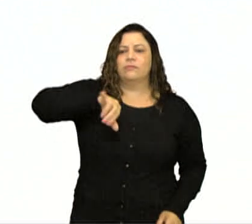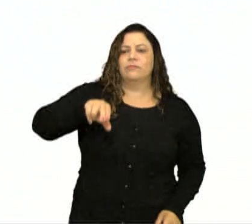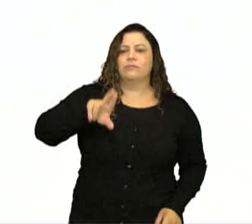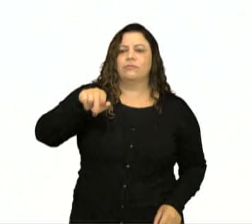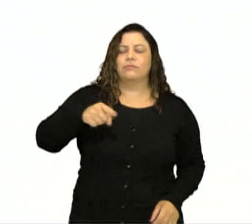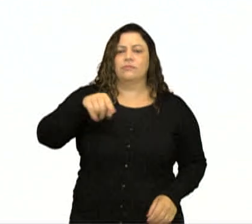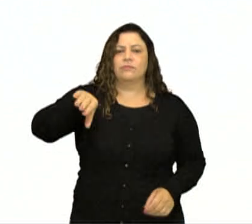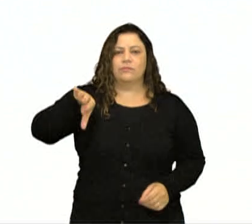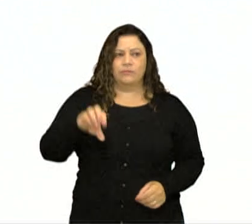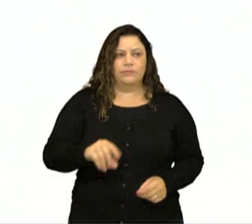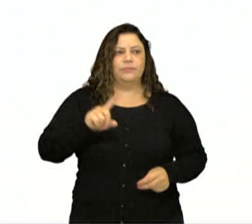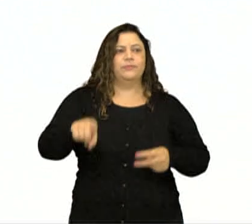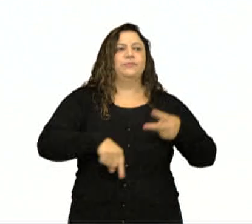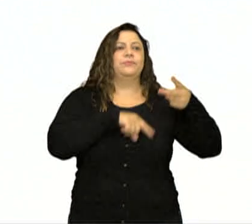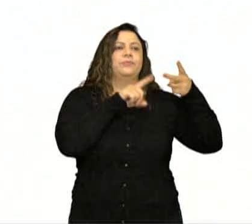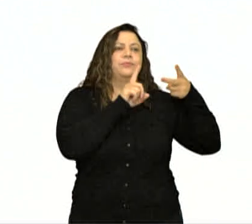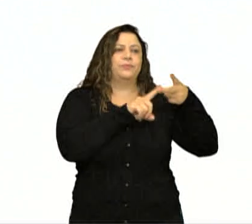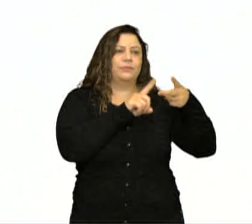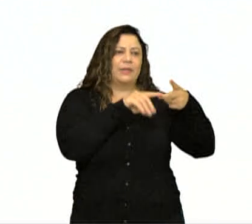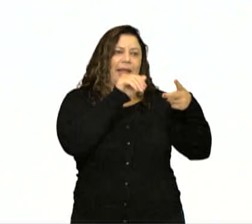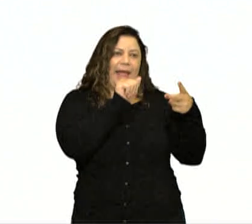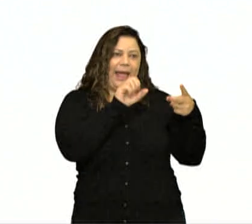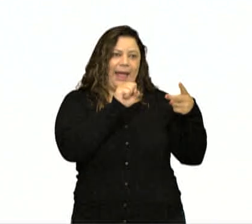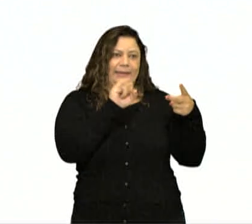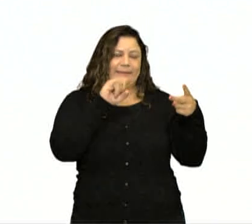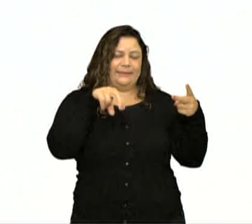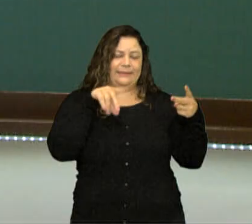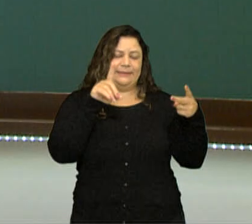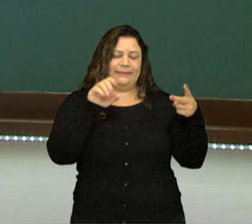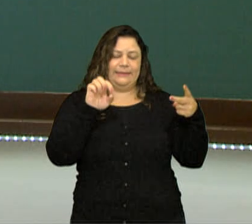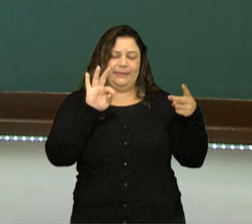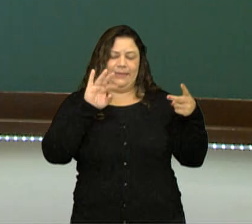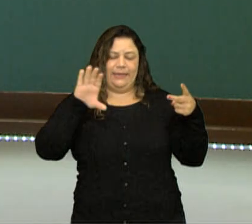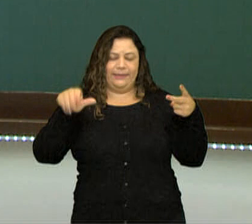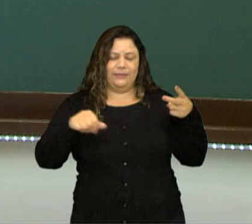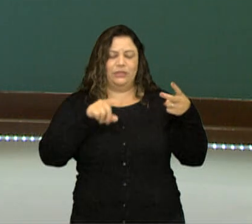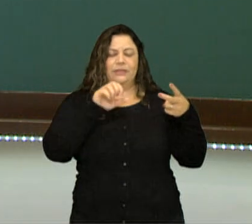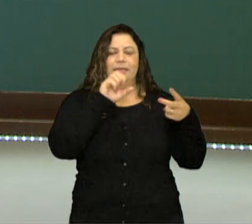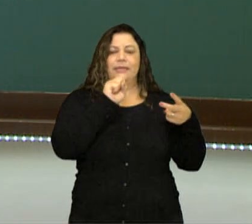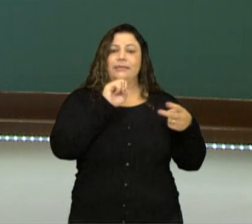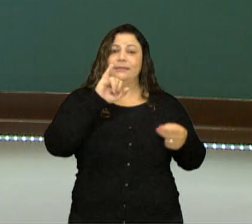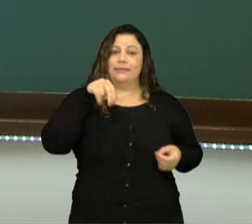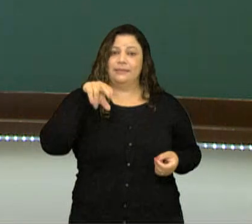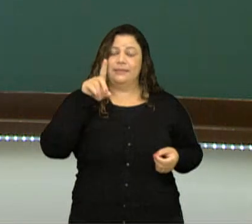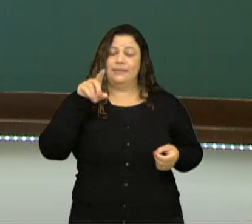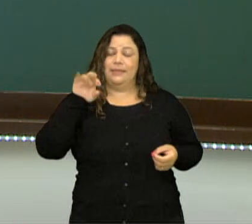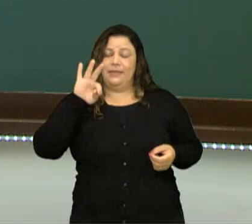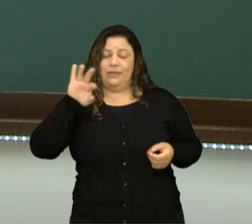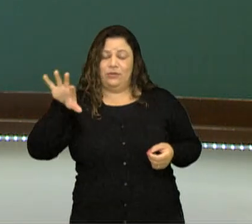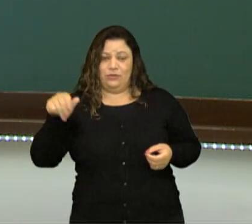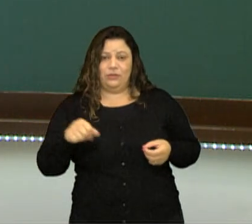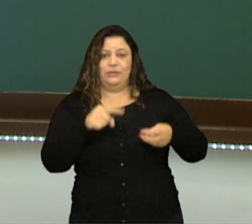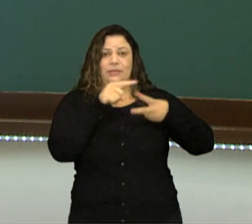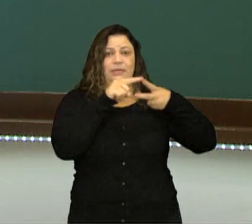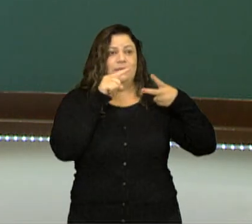coordenada sindética vem com conjunção coordenativa. Vamos ver isso em um exemplo.